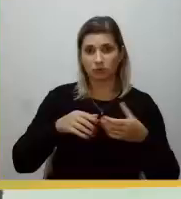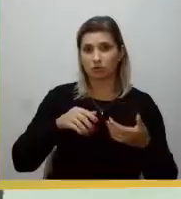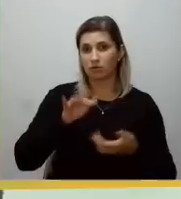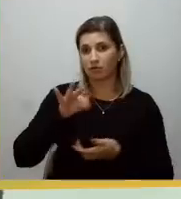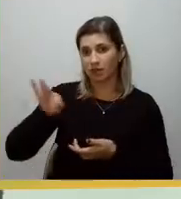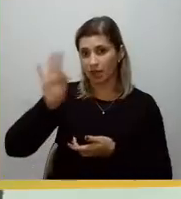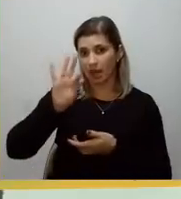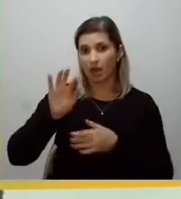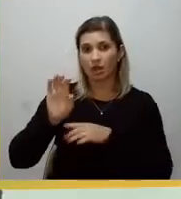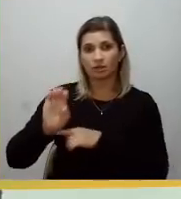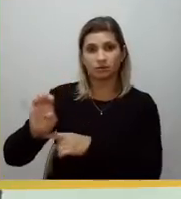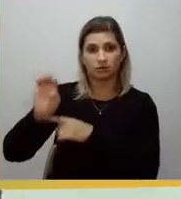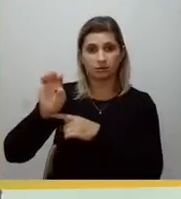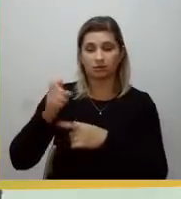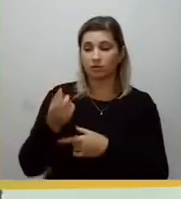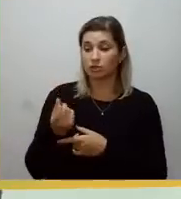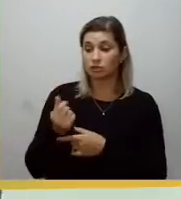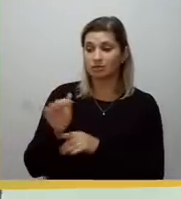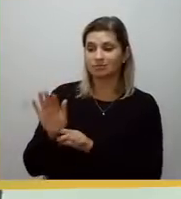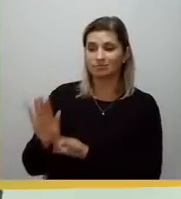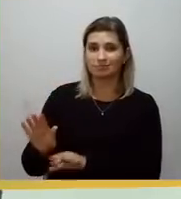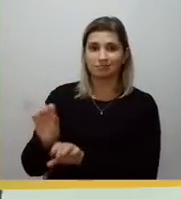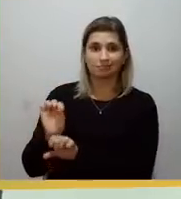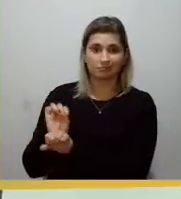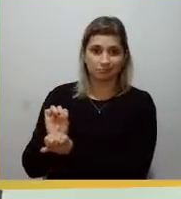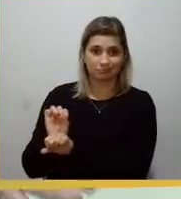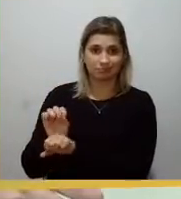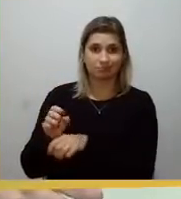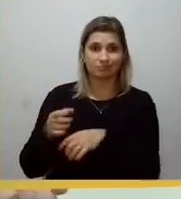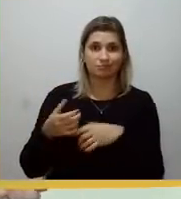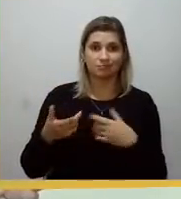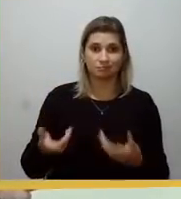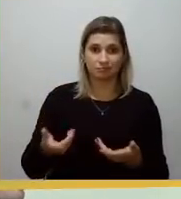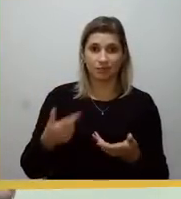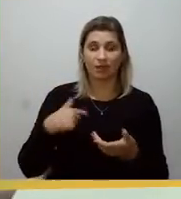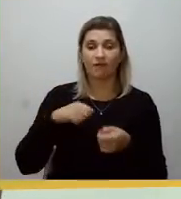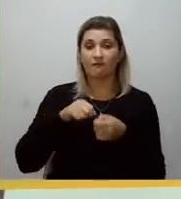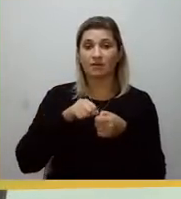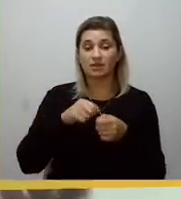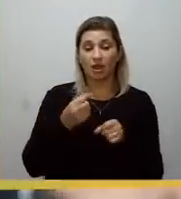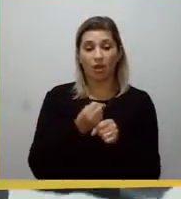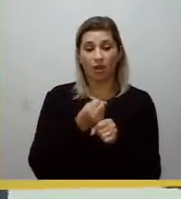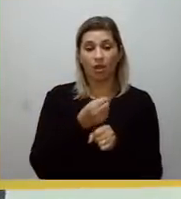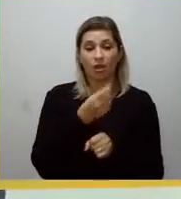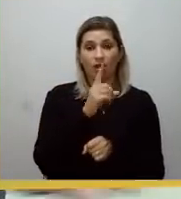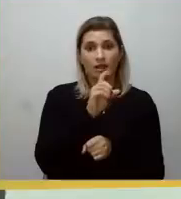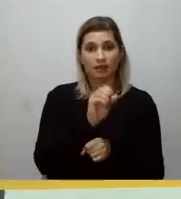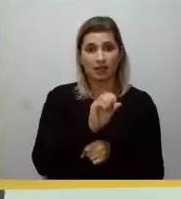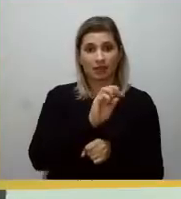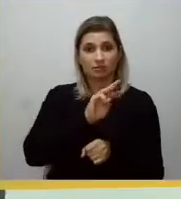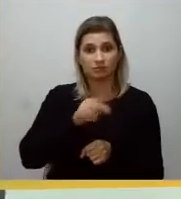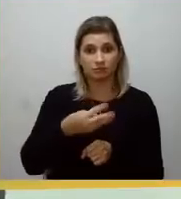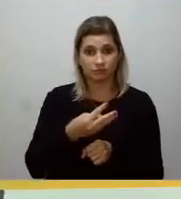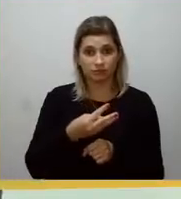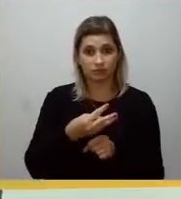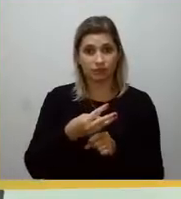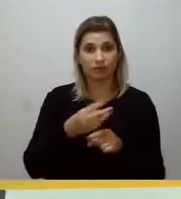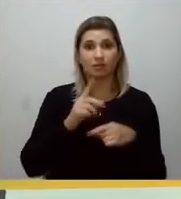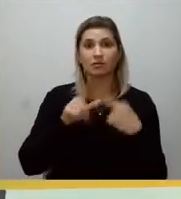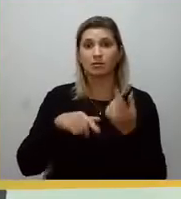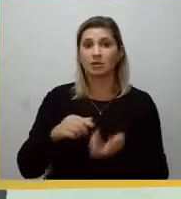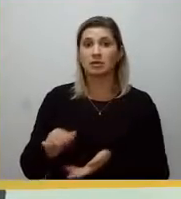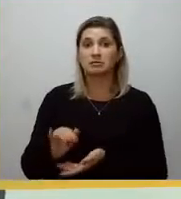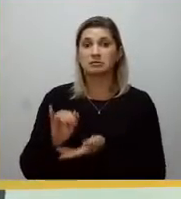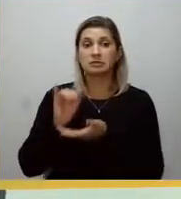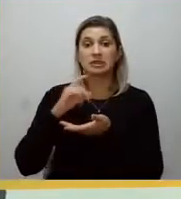esse dinheiro ficava parado. Então, quando você recebia um convênio para fazer uma obra de 10 milhões, quando você ia fazer a obra, valia 2, porque a inflação tinha comido tudo. Se